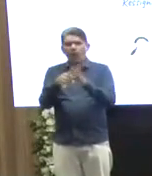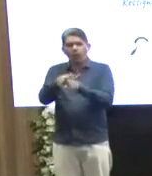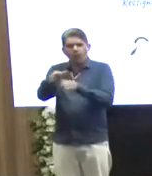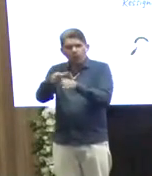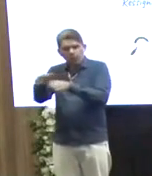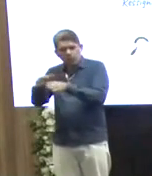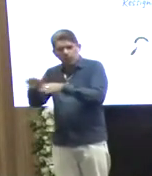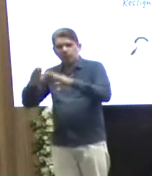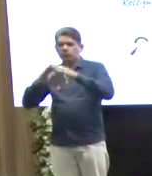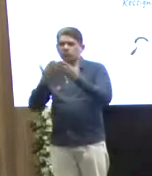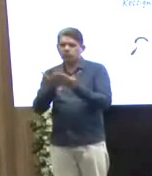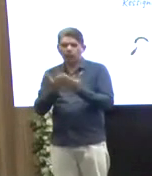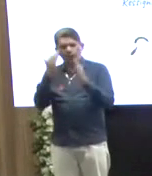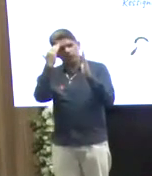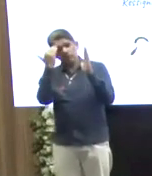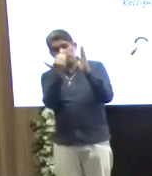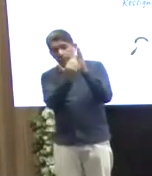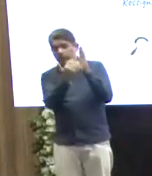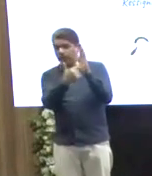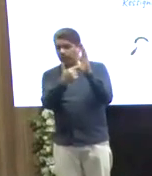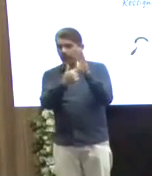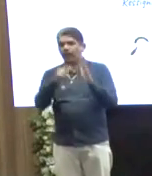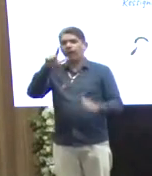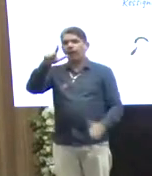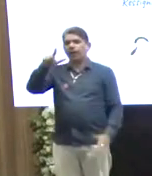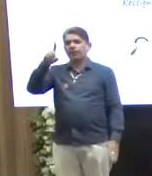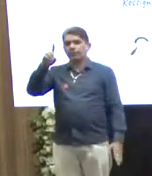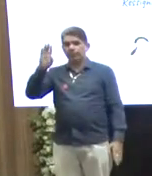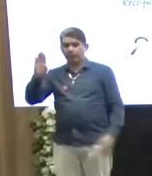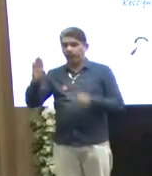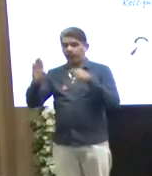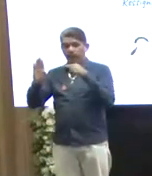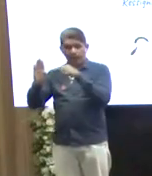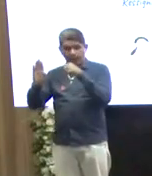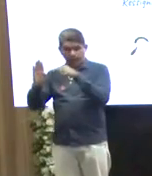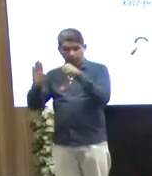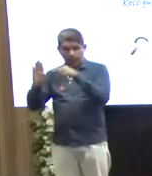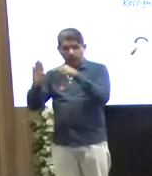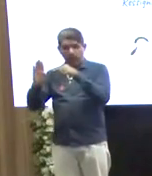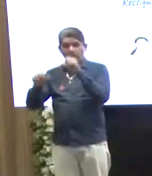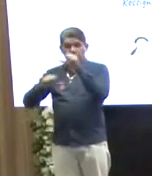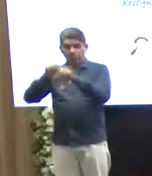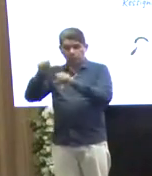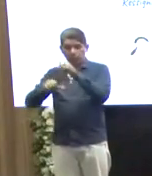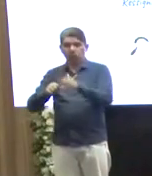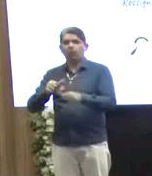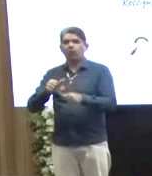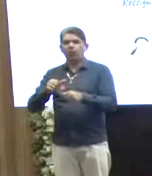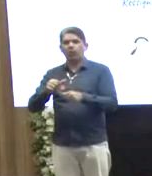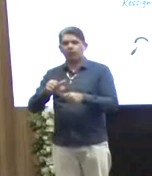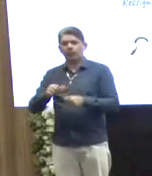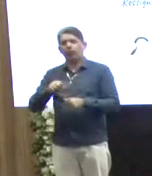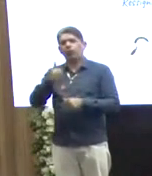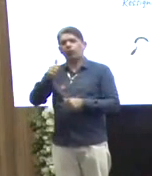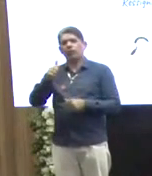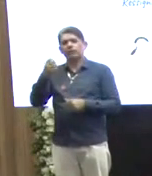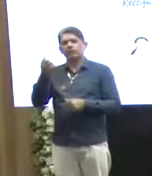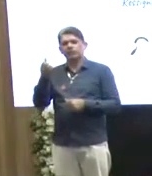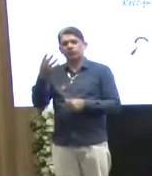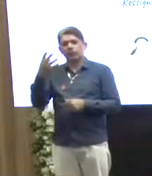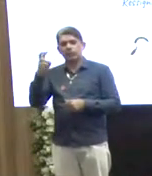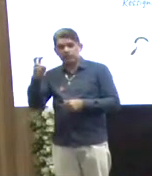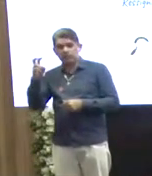afro-brasileira, da cultura negra, africana, quanto da cultura indígena, hoje nós temos uma legislação que orienta as